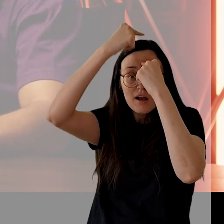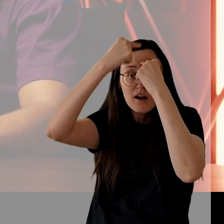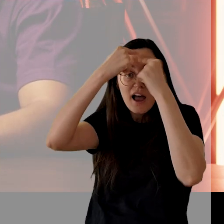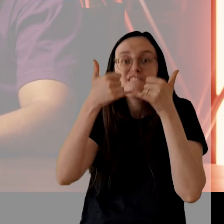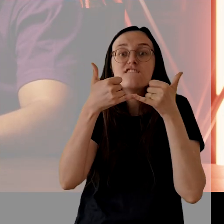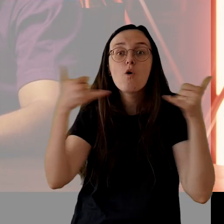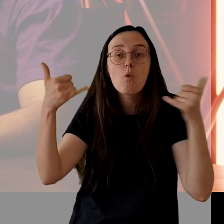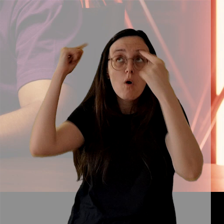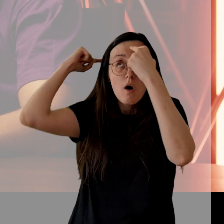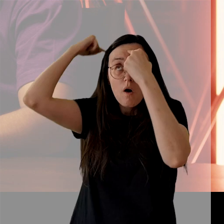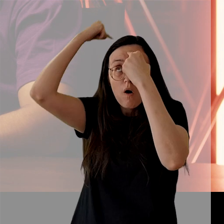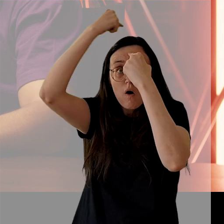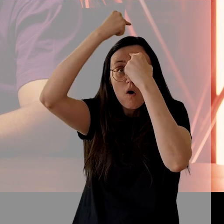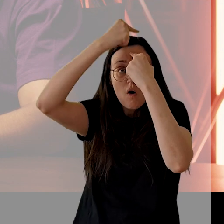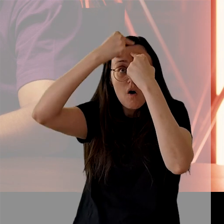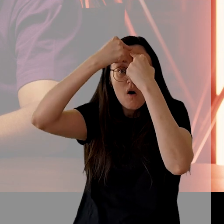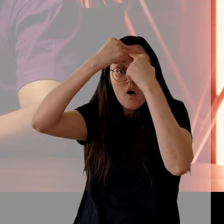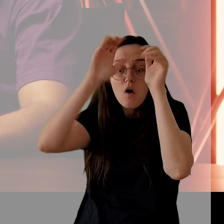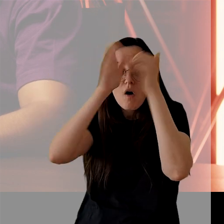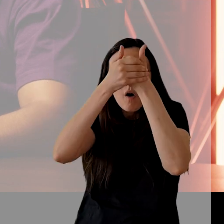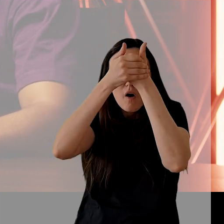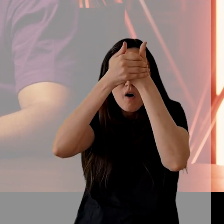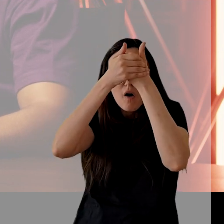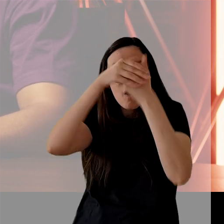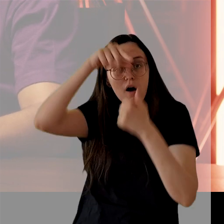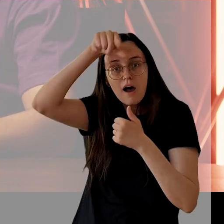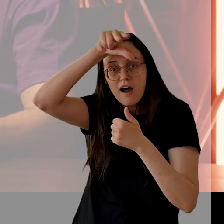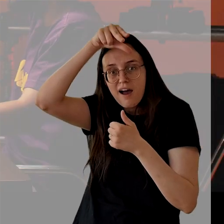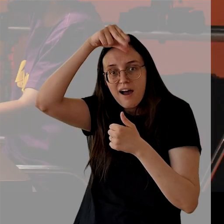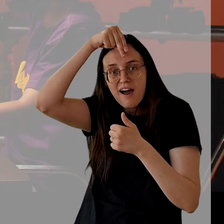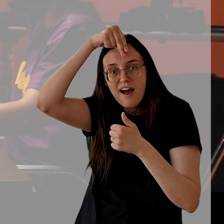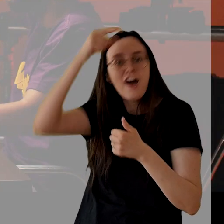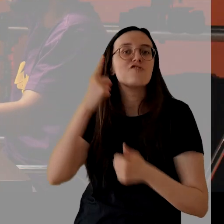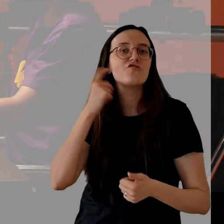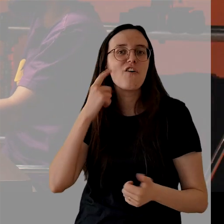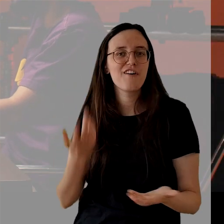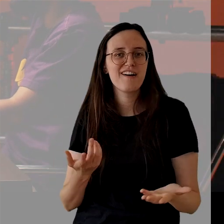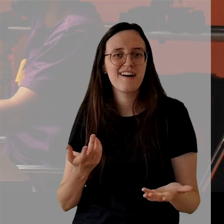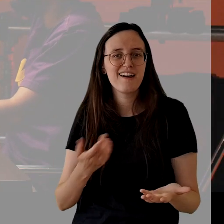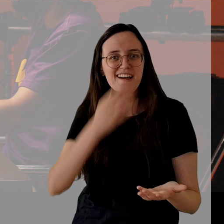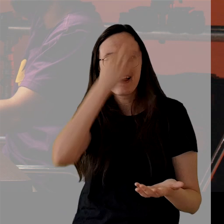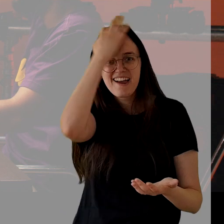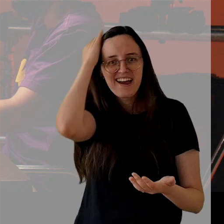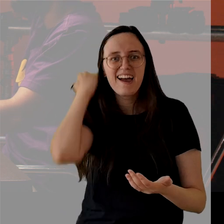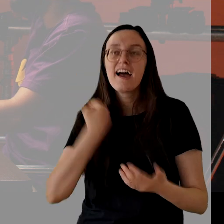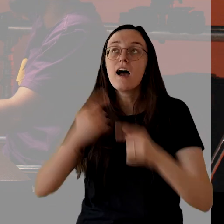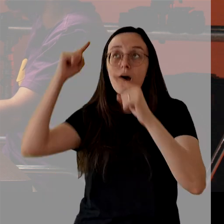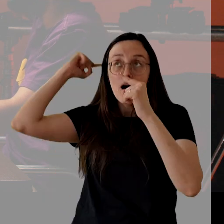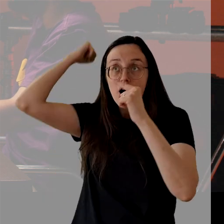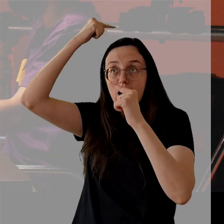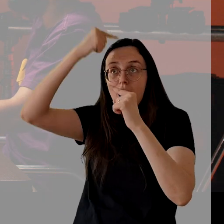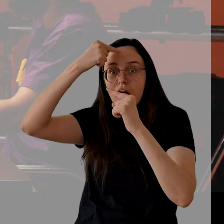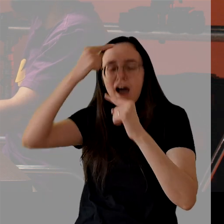e a lapelinha ficava escondida aqui no cacho. Caraca. Sendo que você nunca perdia o que a gente chama de eixo, né? Que é estar apontado bem para você.